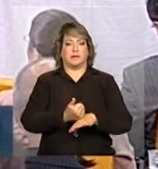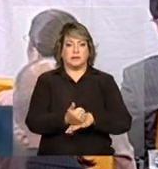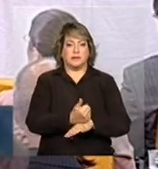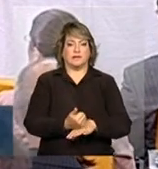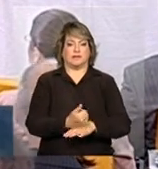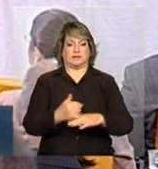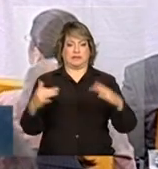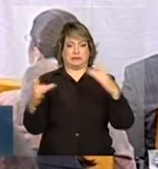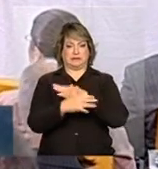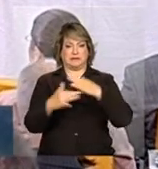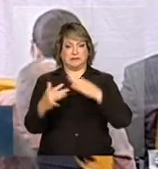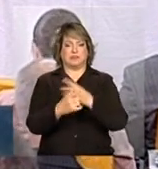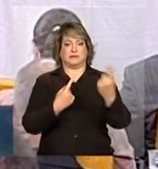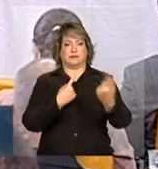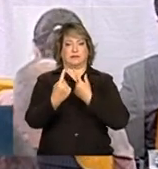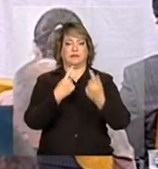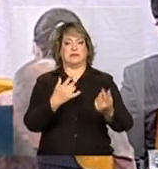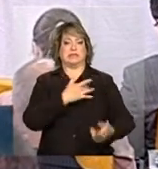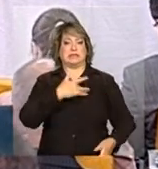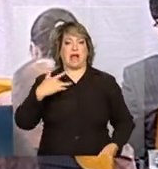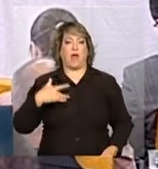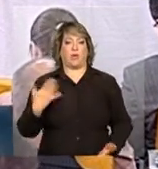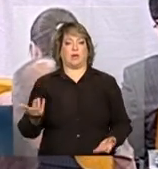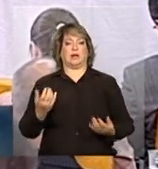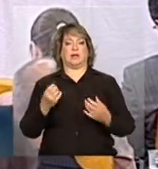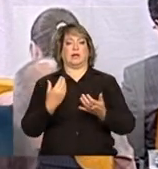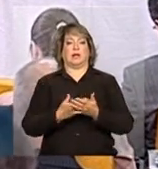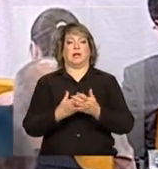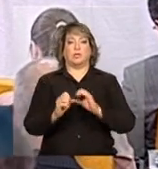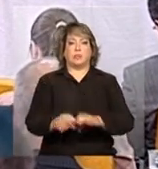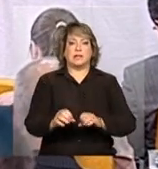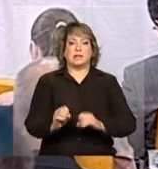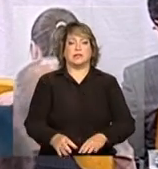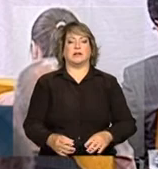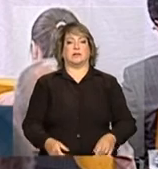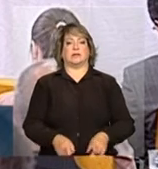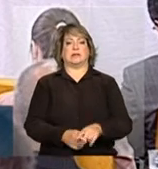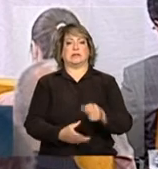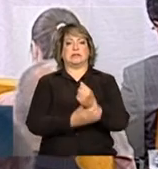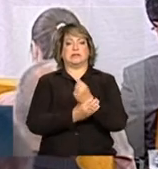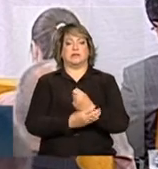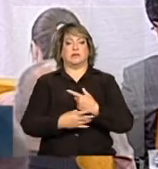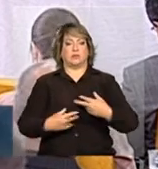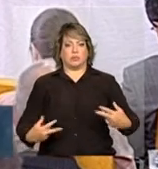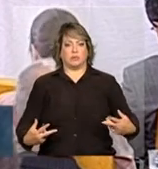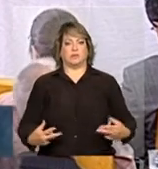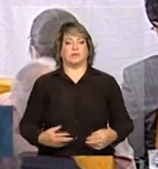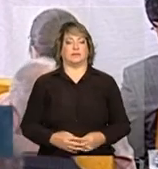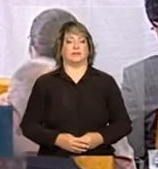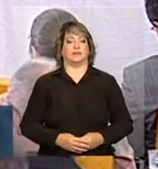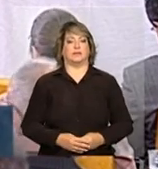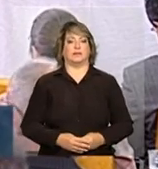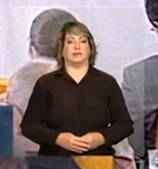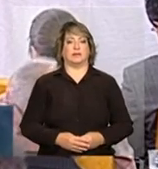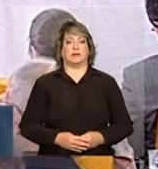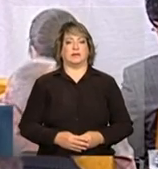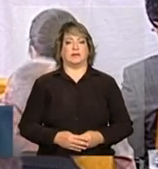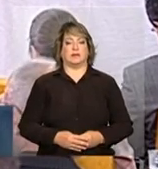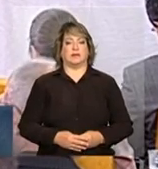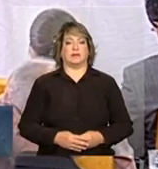mobilidade urbana, da saúde, da educação, da segurança também, de certa maneira, né,